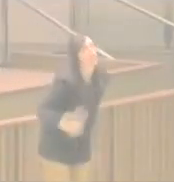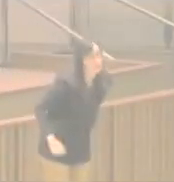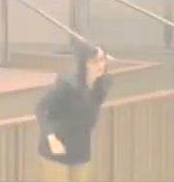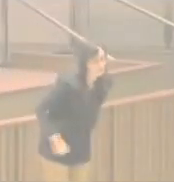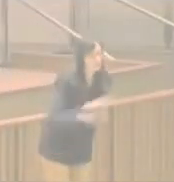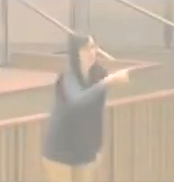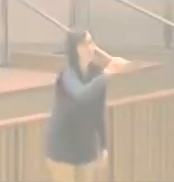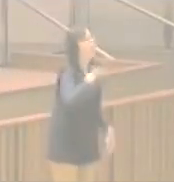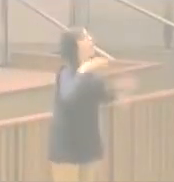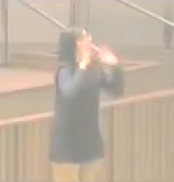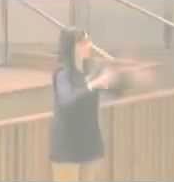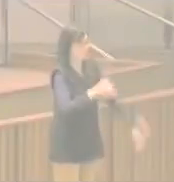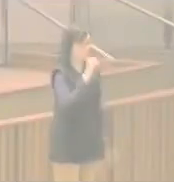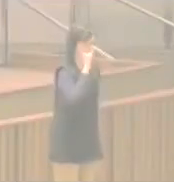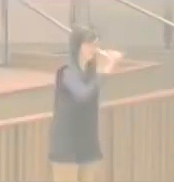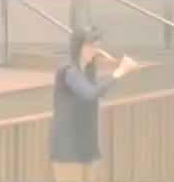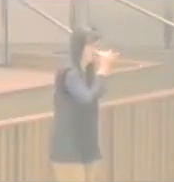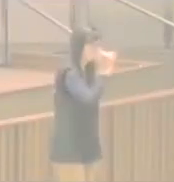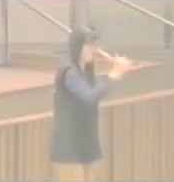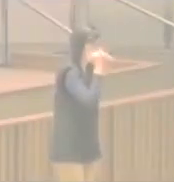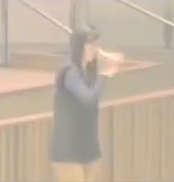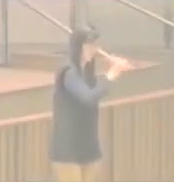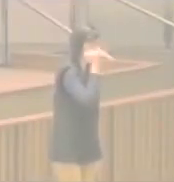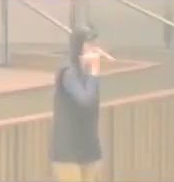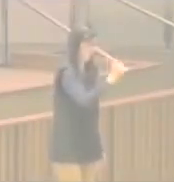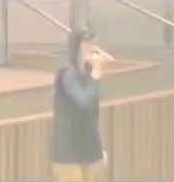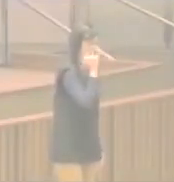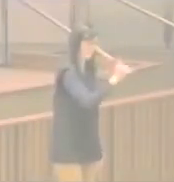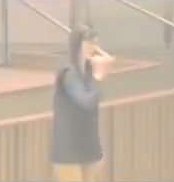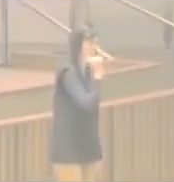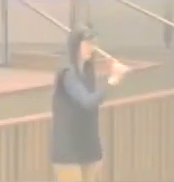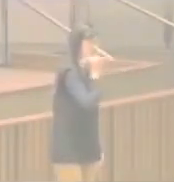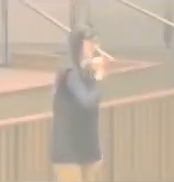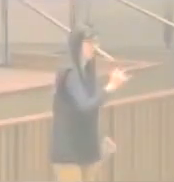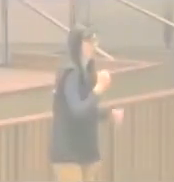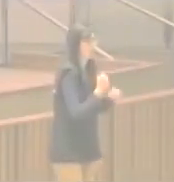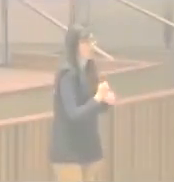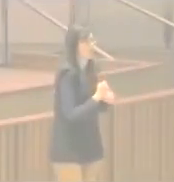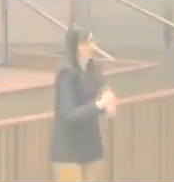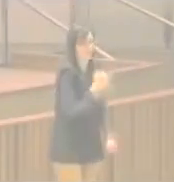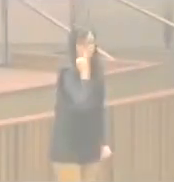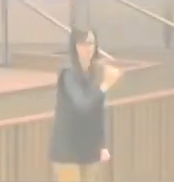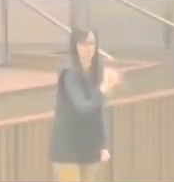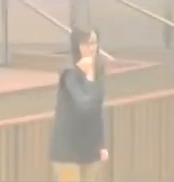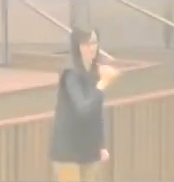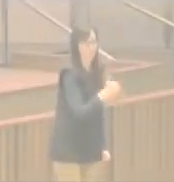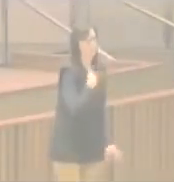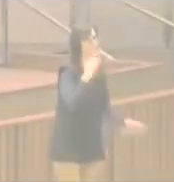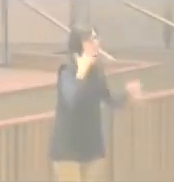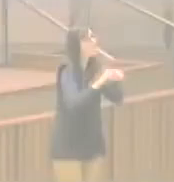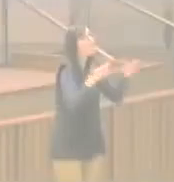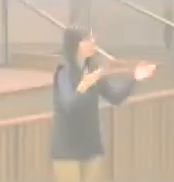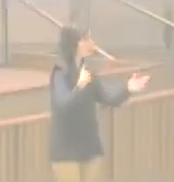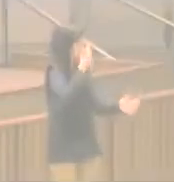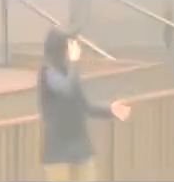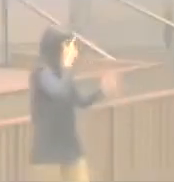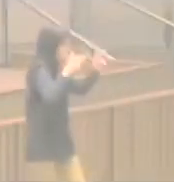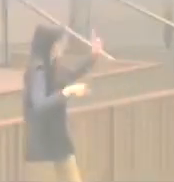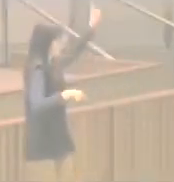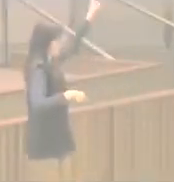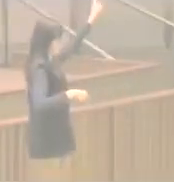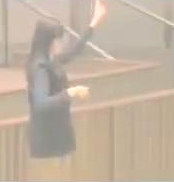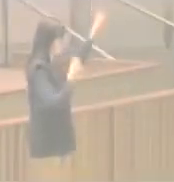com aquilo que eu já falei, já ensinei para você ao longo de tantos anos. E eu creio que foi isso que aconteceu lá